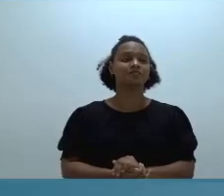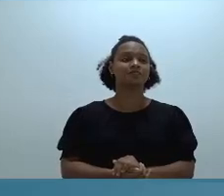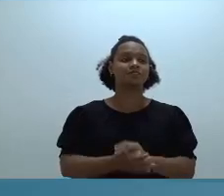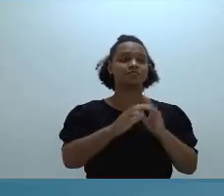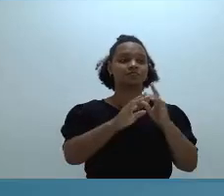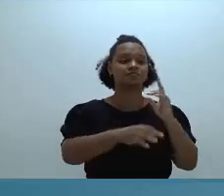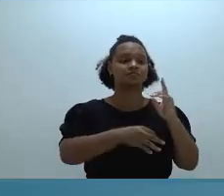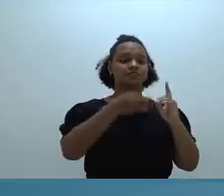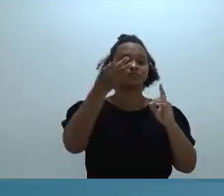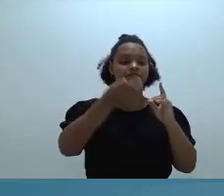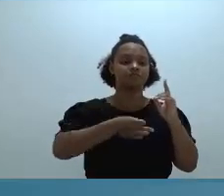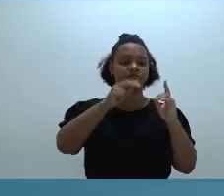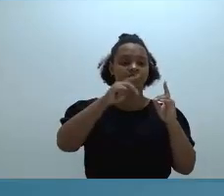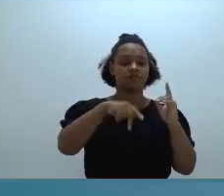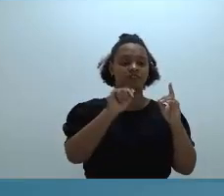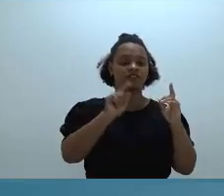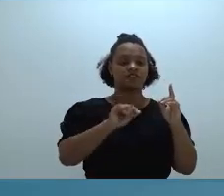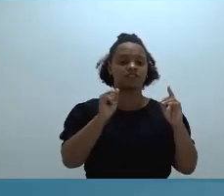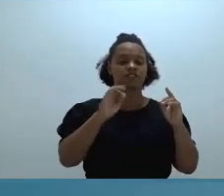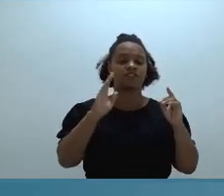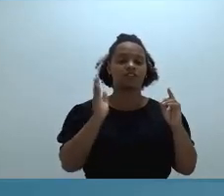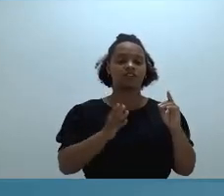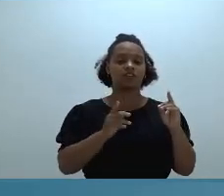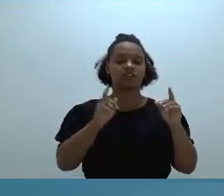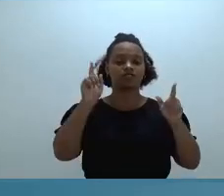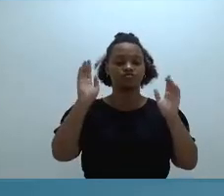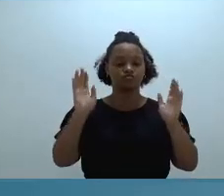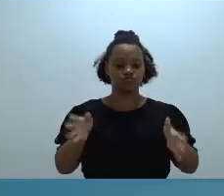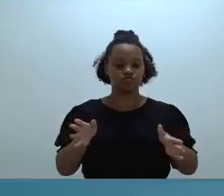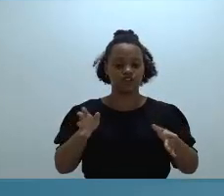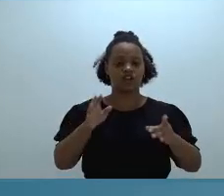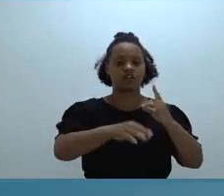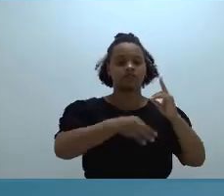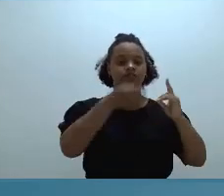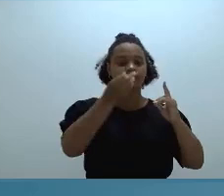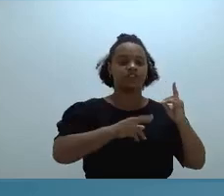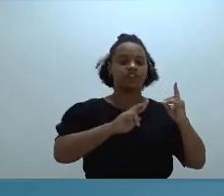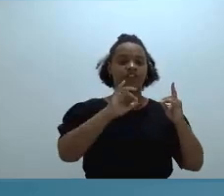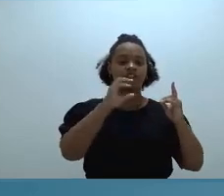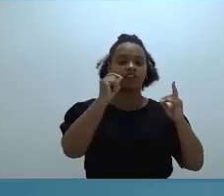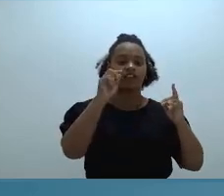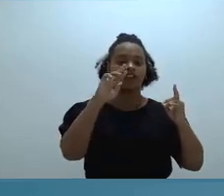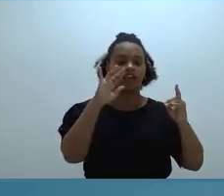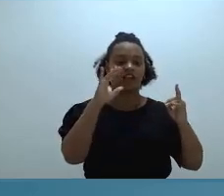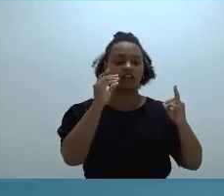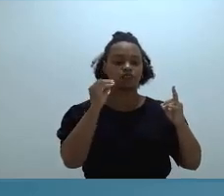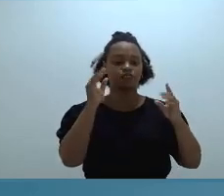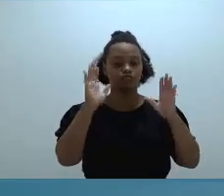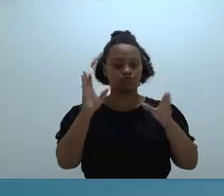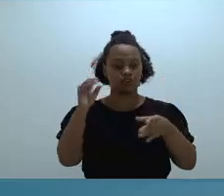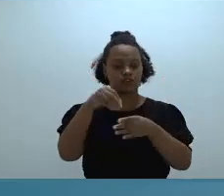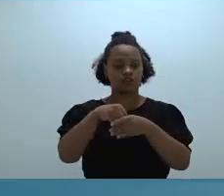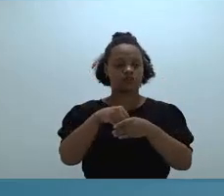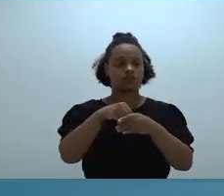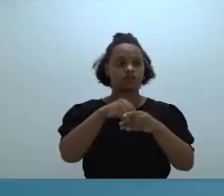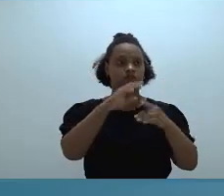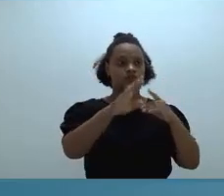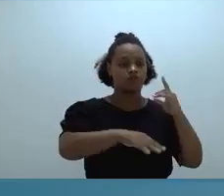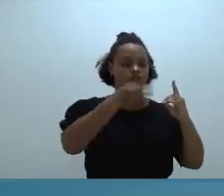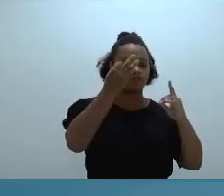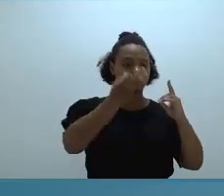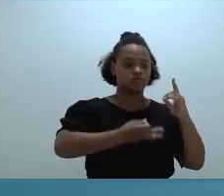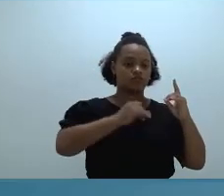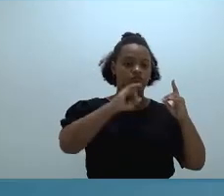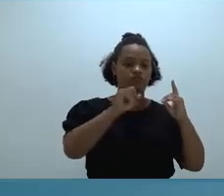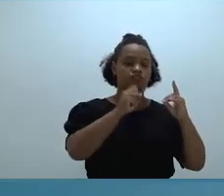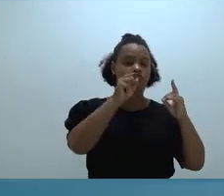Desembargadora Nazaré Gouveia Fagotô. Desembargador Ricardo também já votou. Desembargador José Maria Teixeira